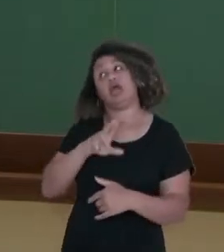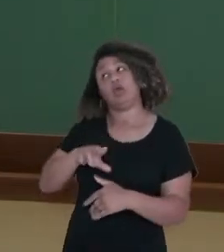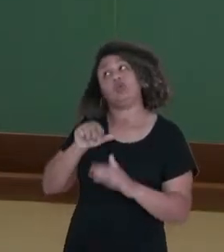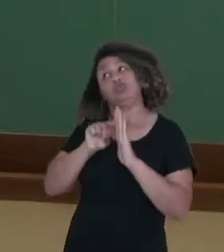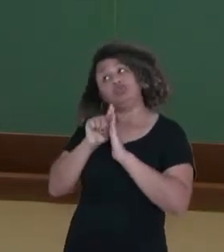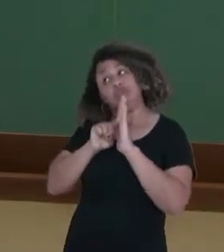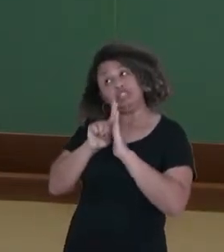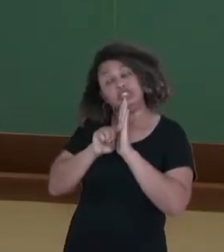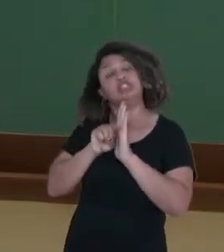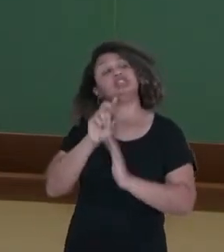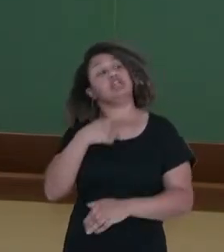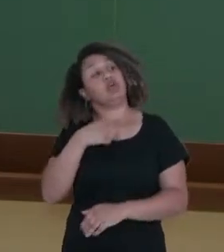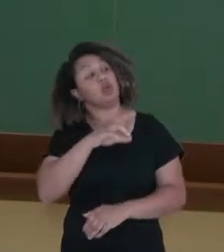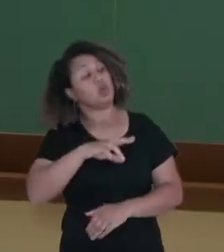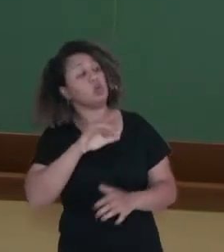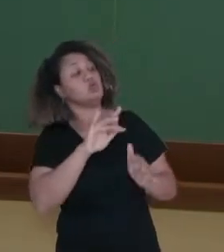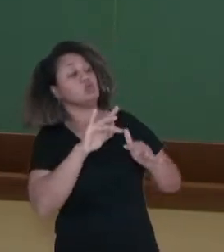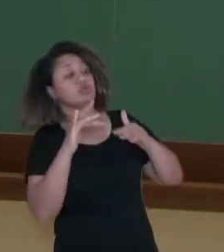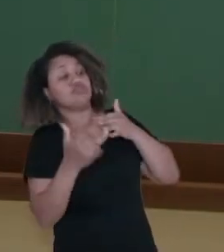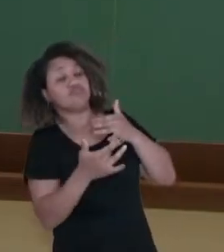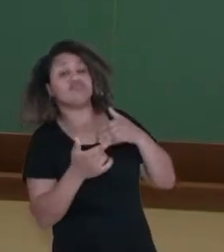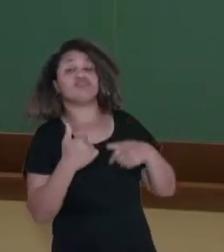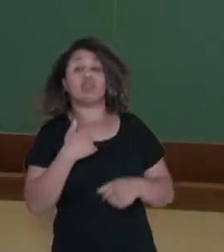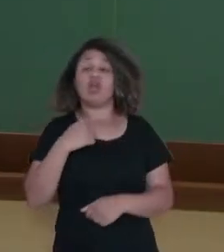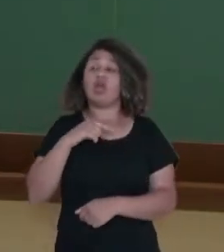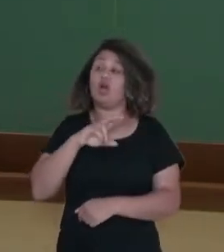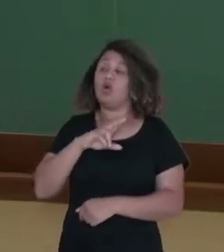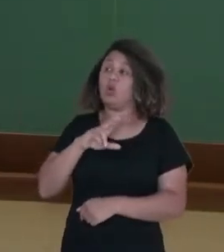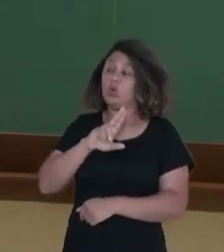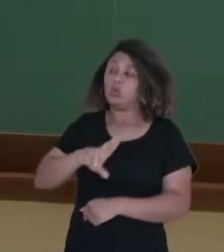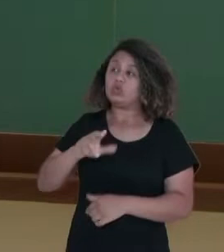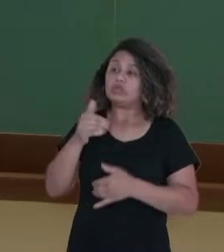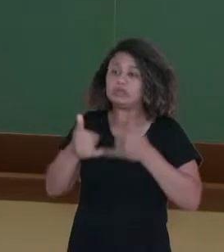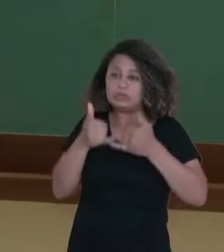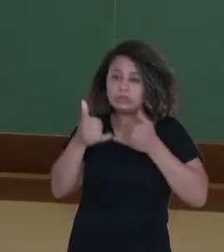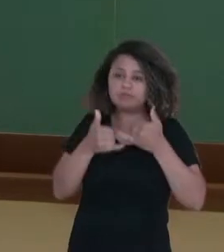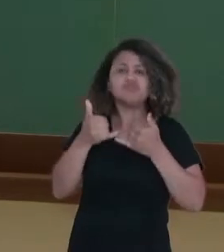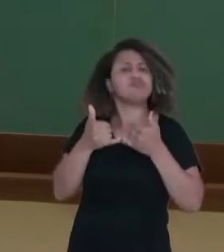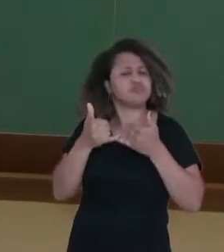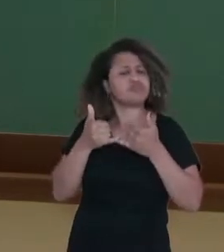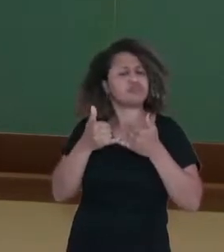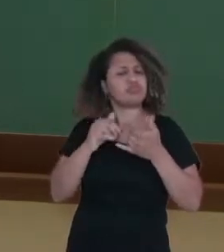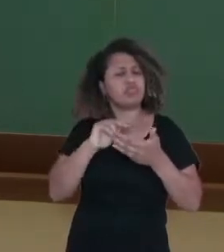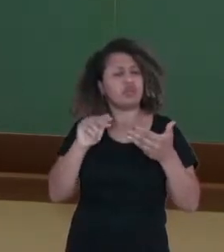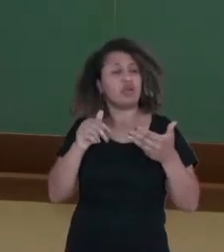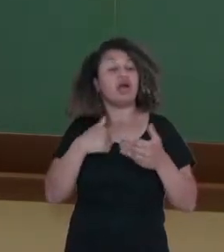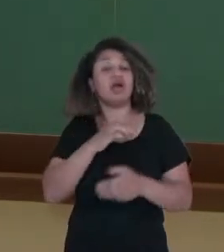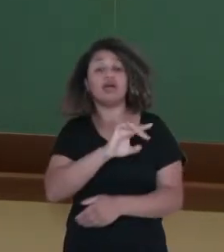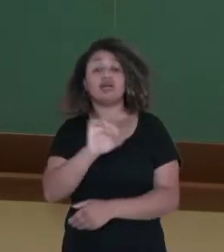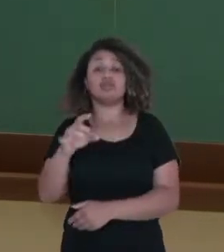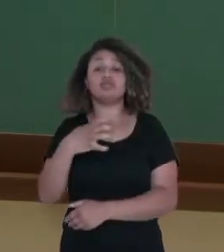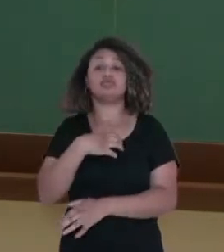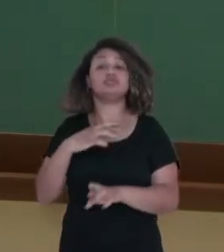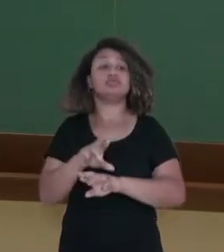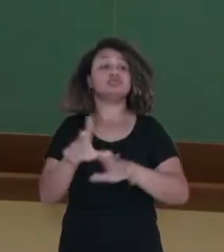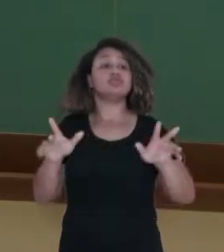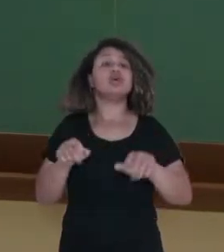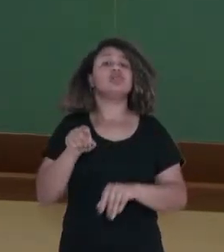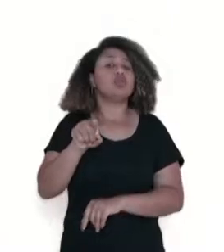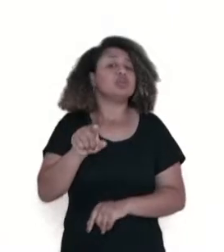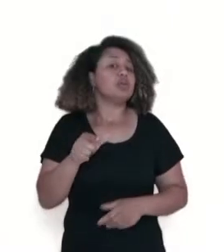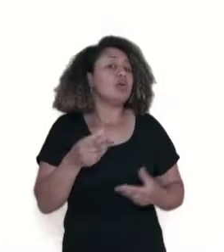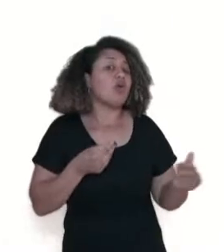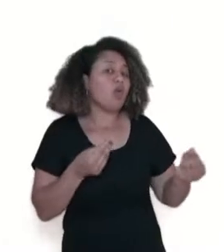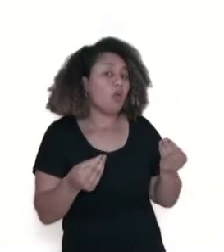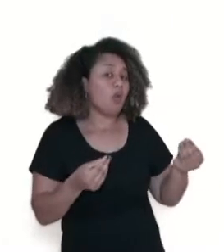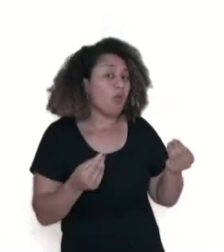nas redes sociais, eu jogo muitos joguinhos online, então cada um usa de forma diferente. Qual é o seu perfil?